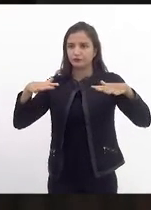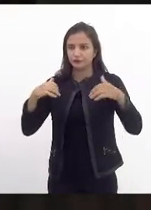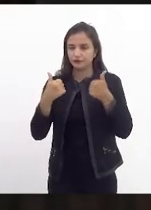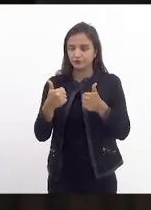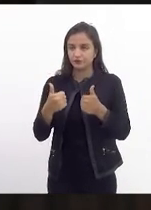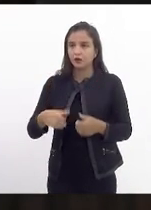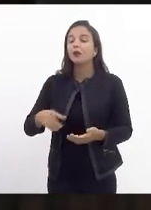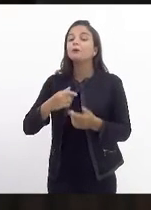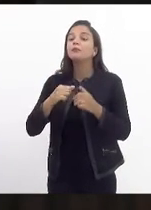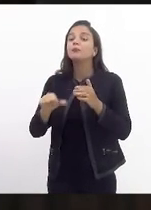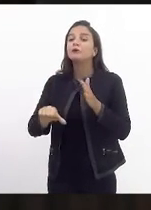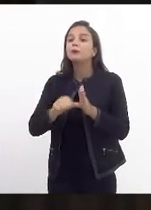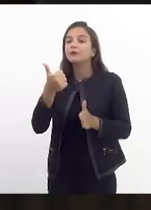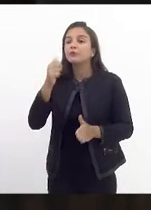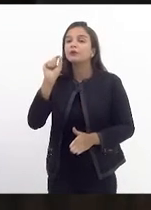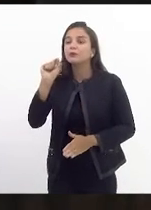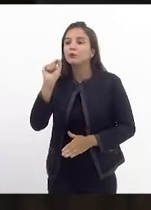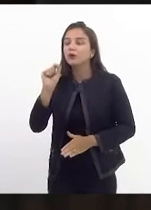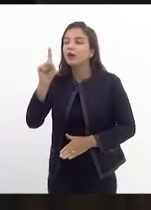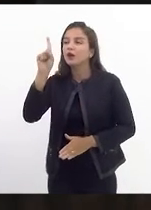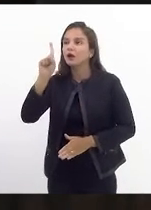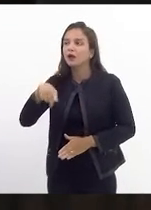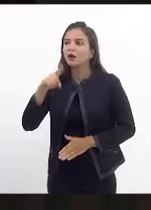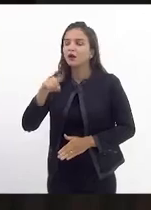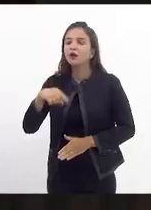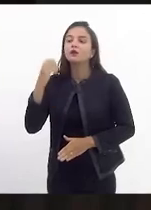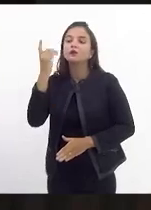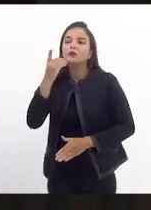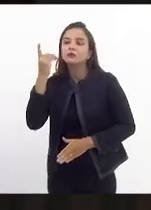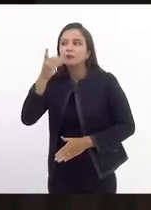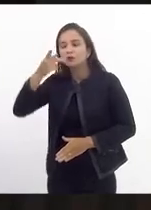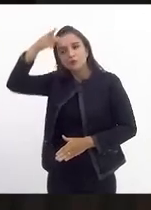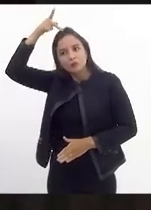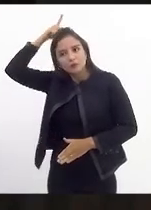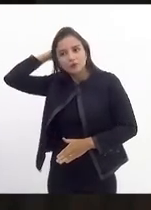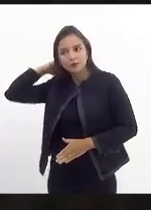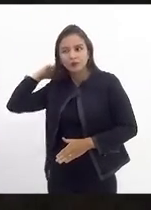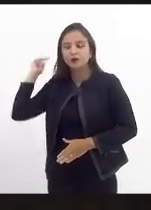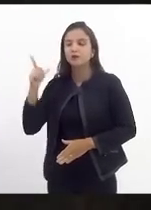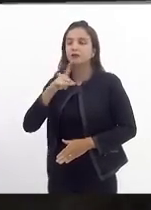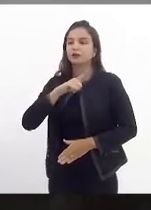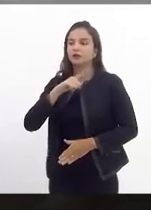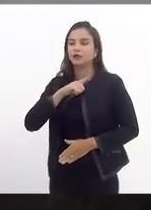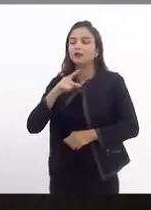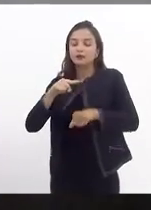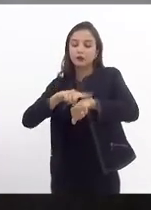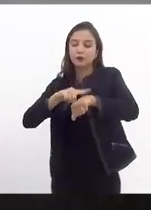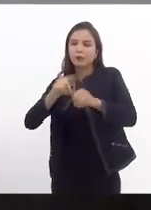nobre deputado Luiz Paulo. Vossa Excelência dispõe de 10 minutos no tempo regimental.